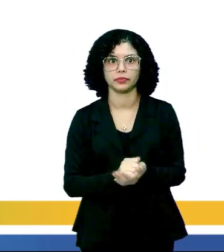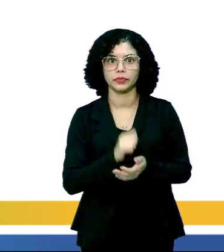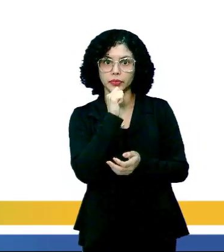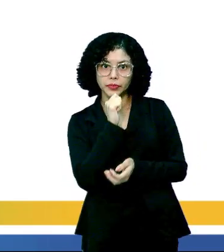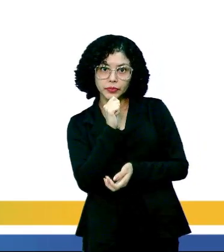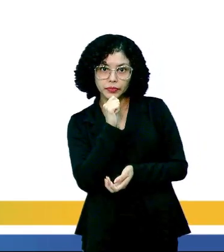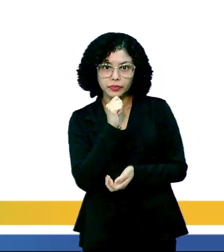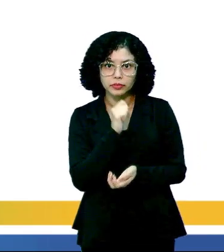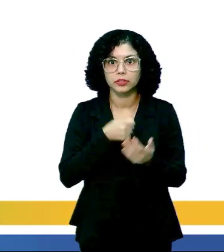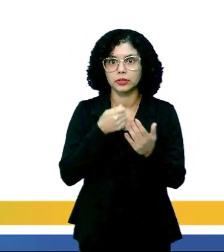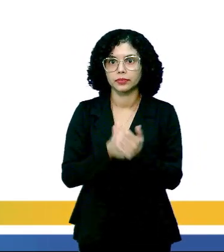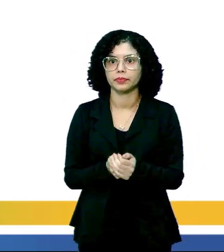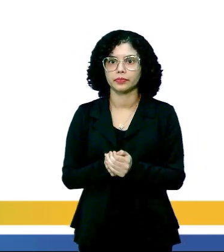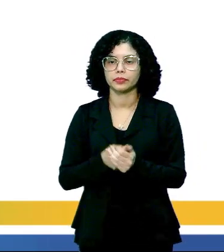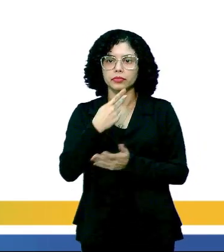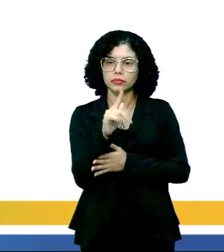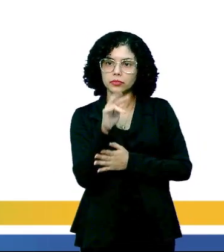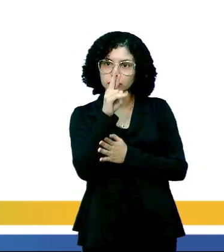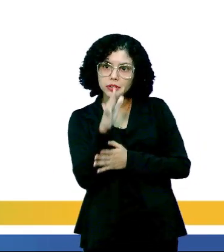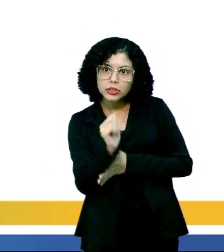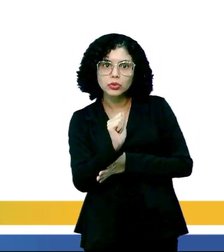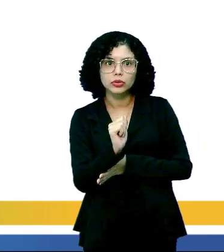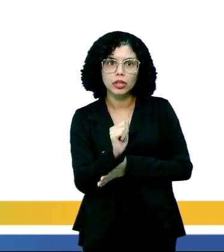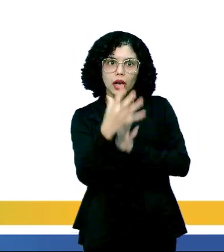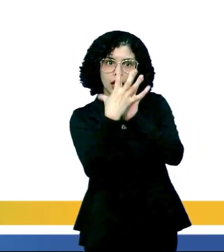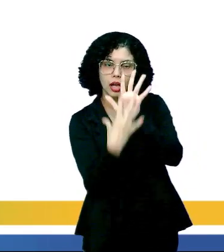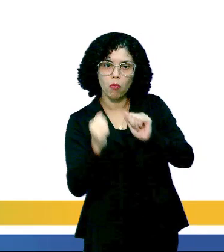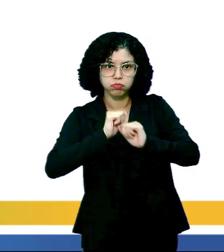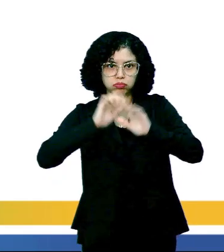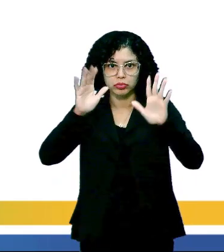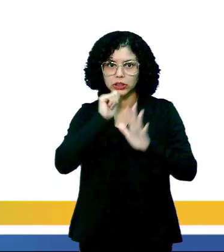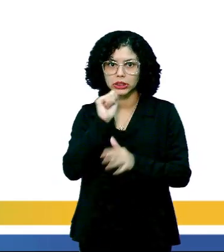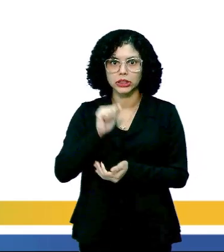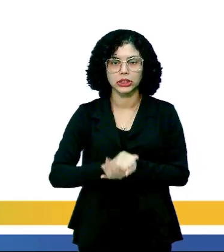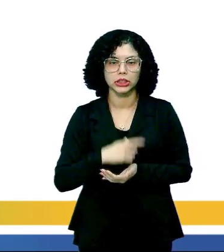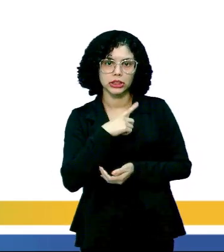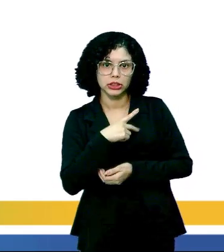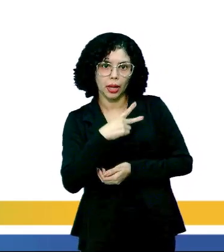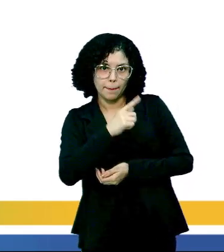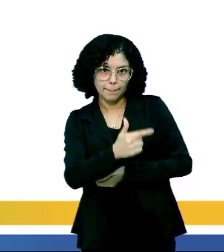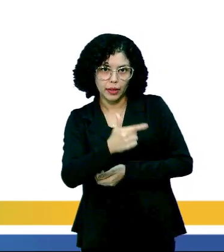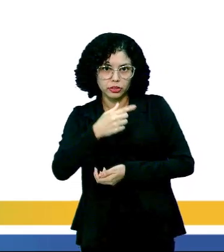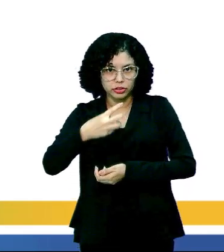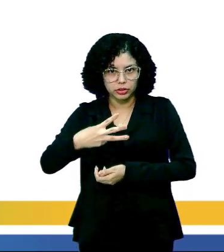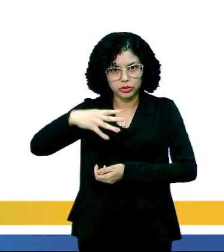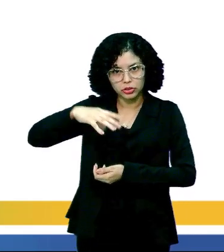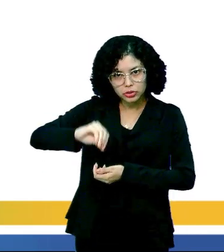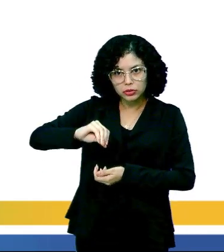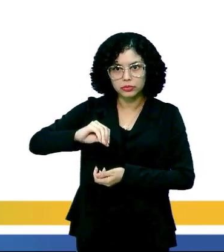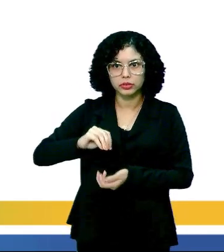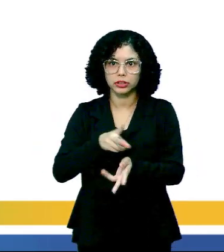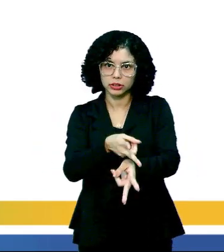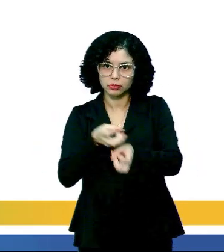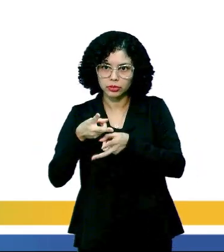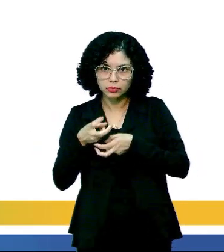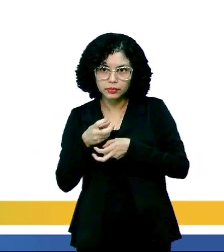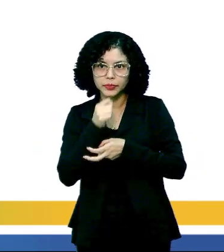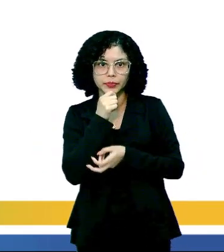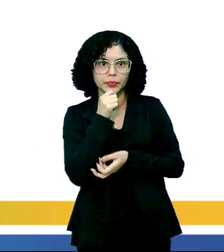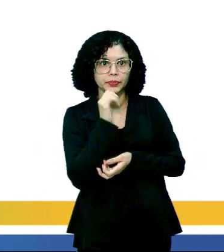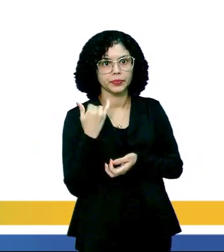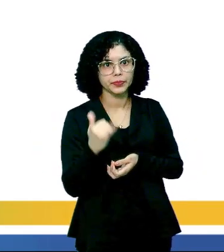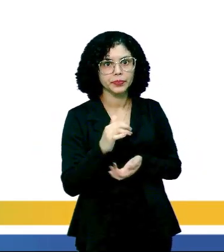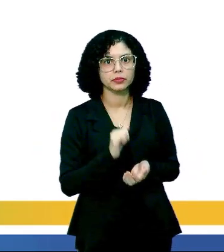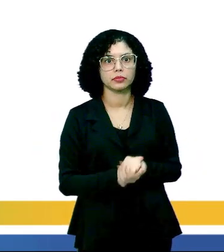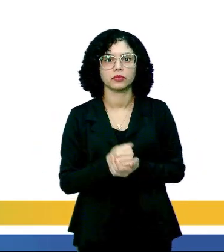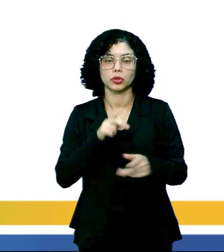sintetizaram esse elemento a partir do plutônio em um reator nuclear, sujeitando o plutônio a sucessivas reações de capturas eletrônicas no reator nuclear.